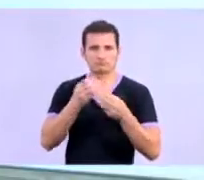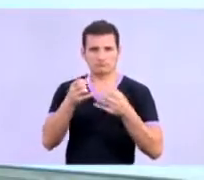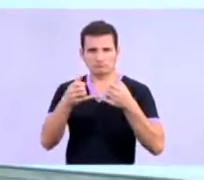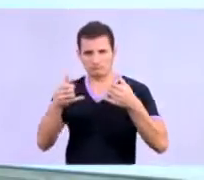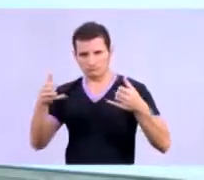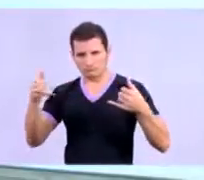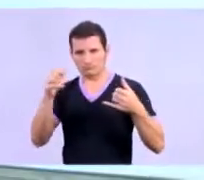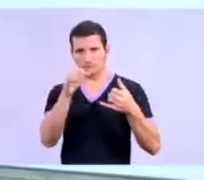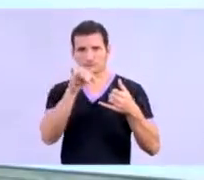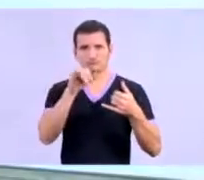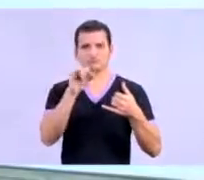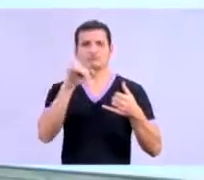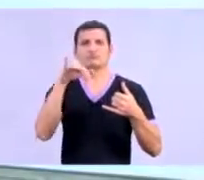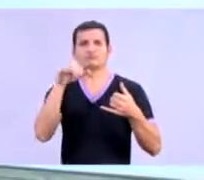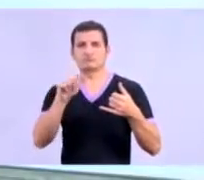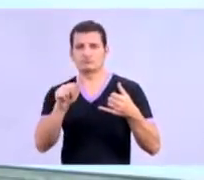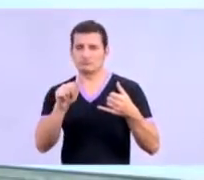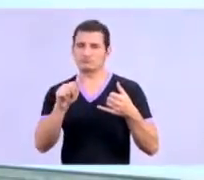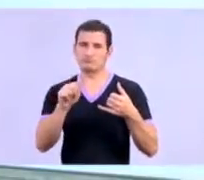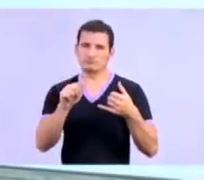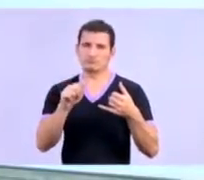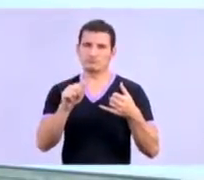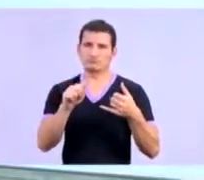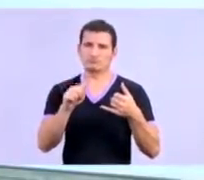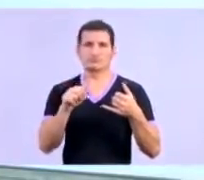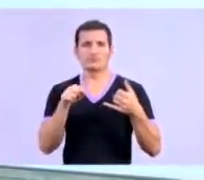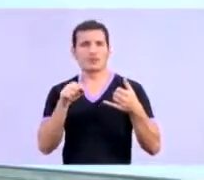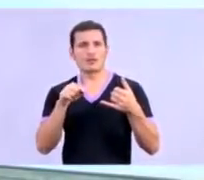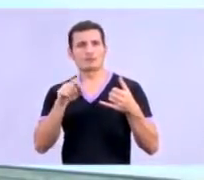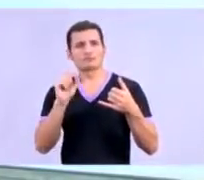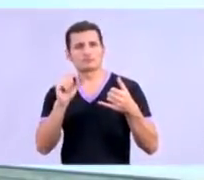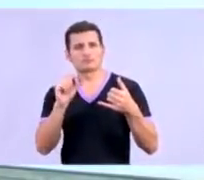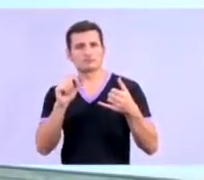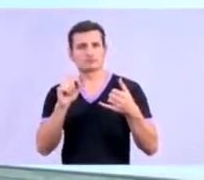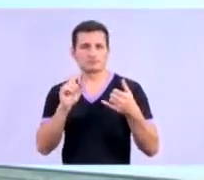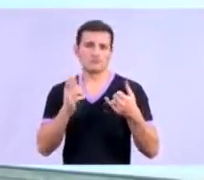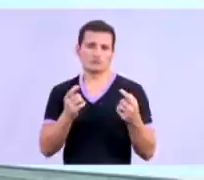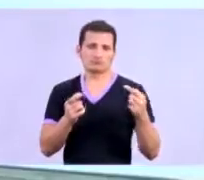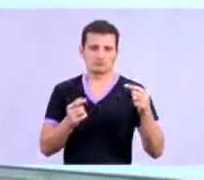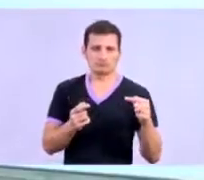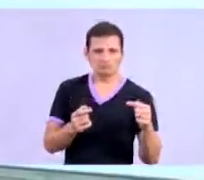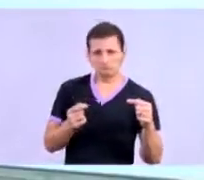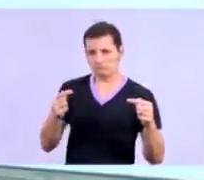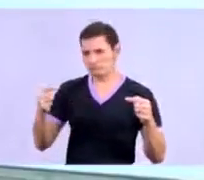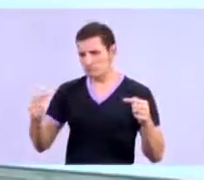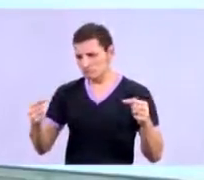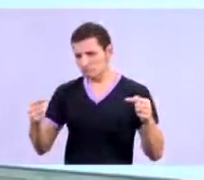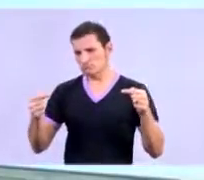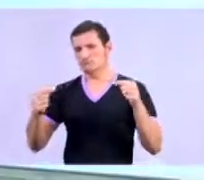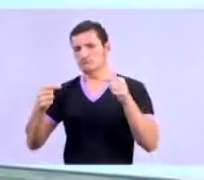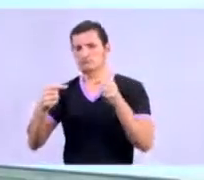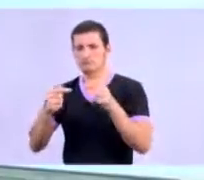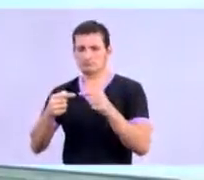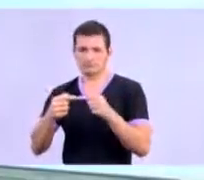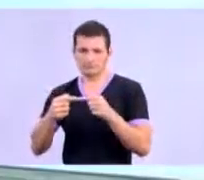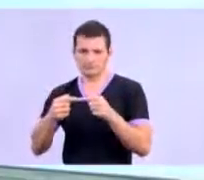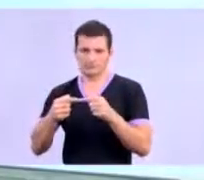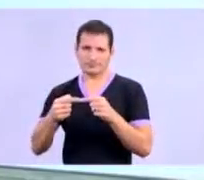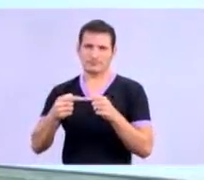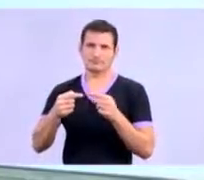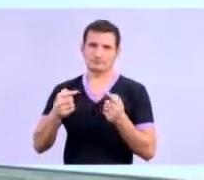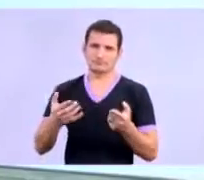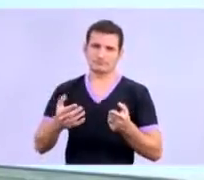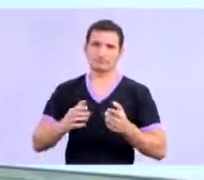física, ok? Então, ela serve para permitir interligar um dispositivo ao outro, né? Seja um